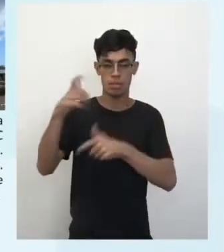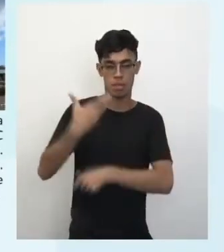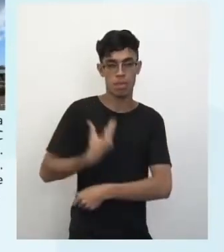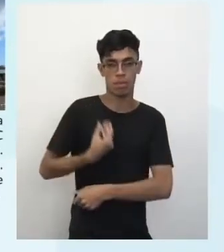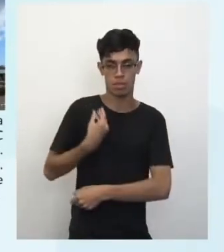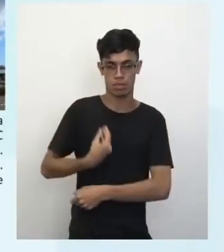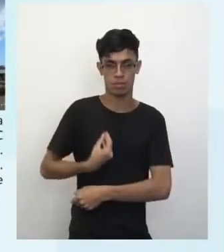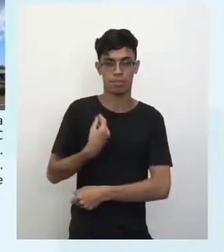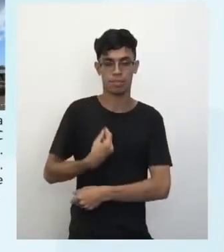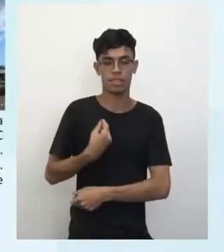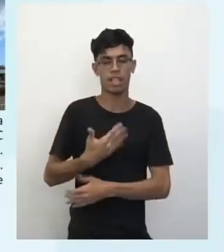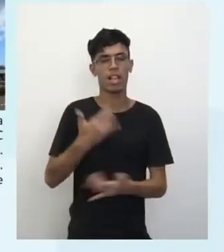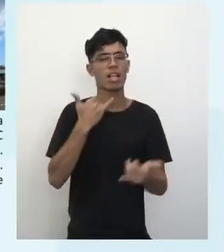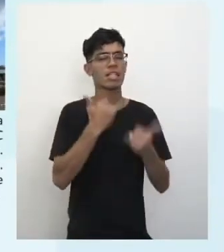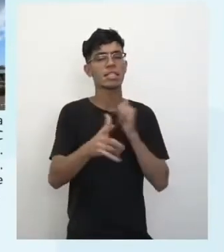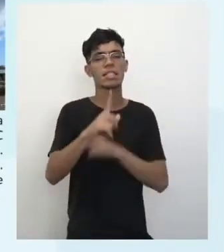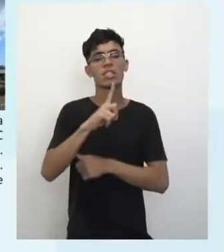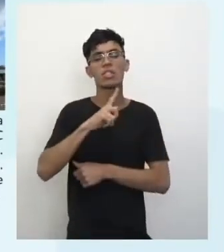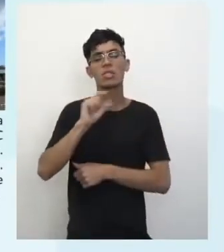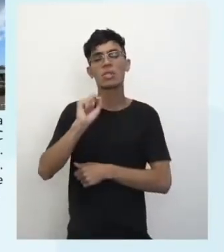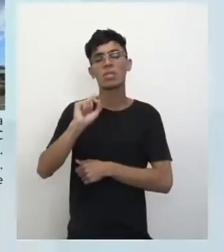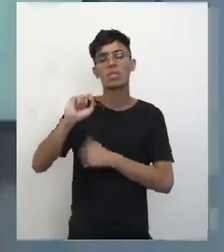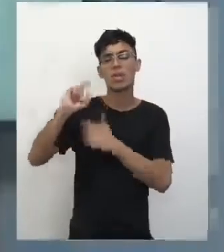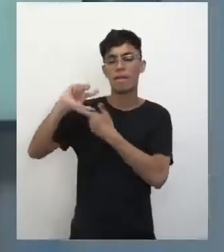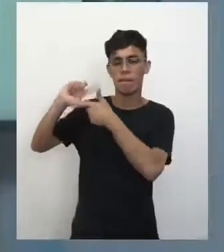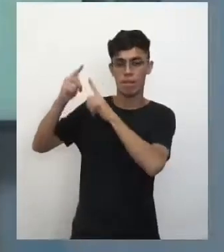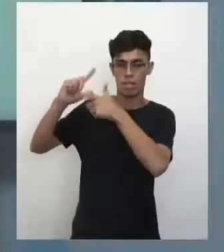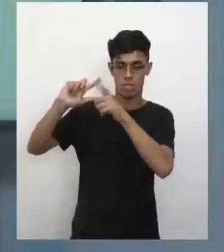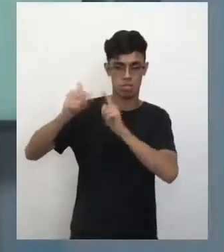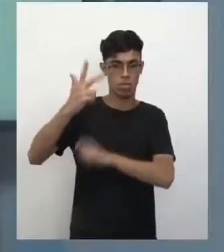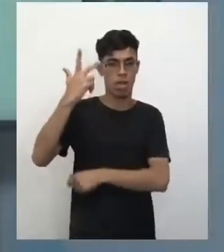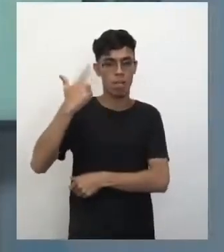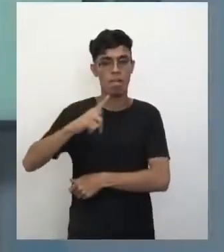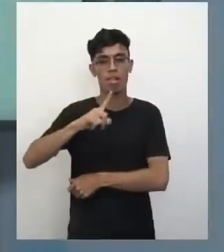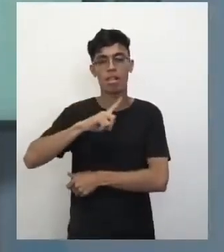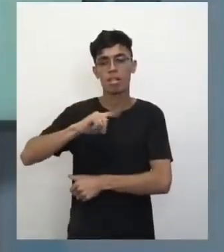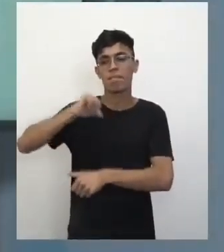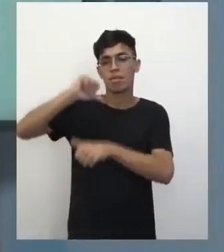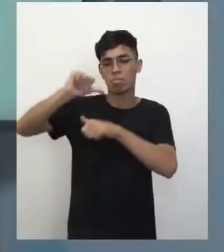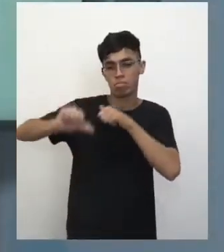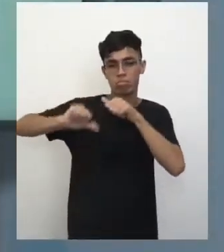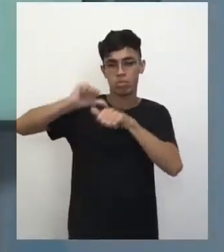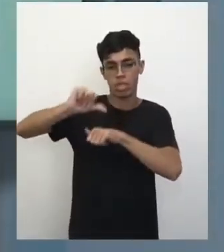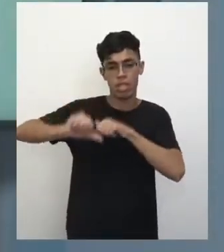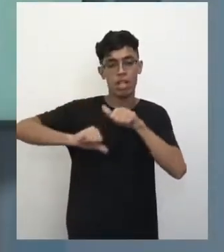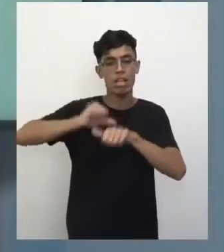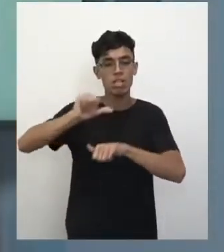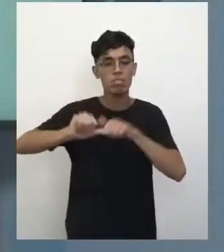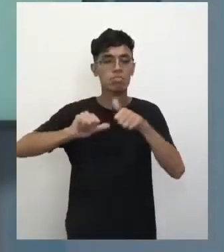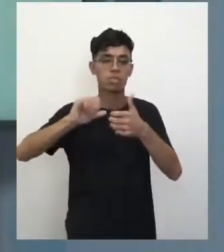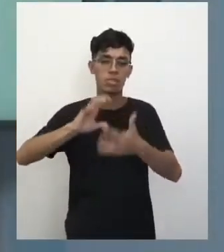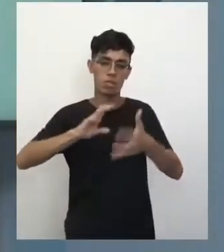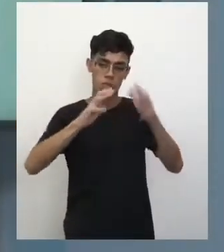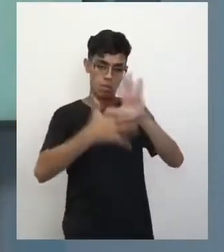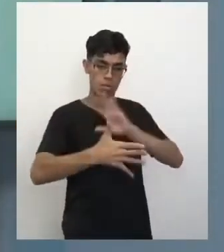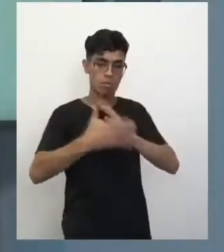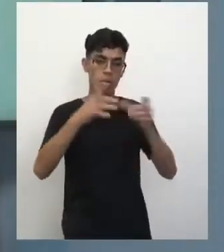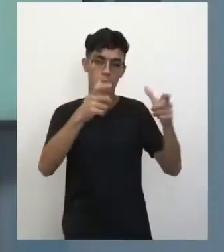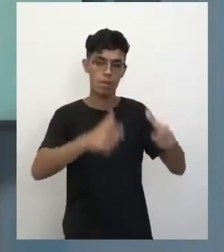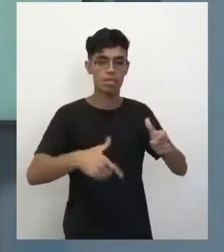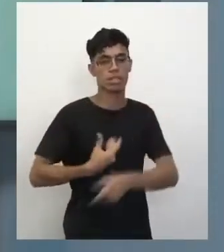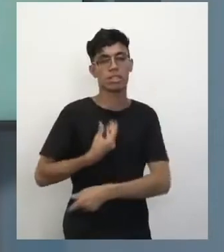estava, parecia que ele tinha tido um ancestral comum e foi sofrendo ali mudanças conforme o ambiente que